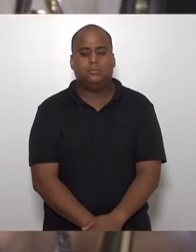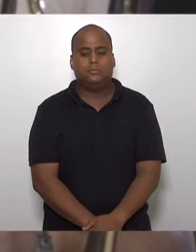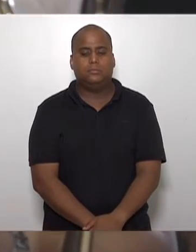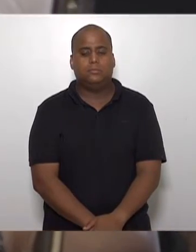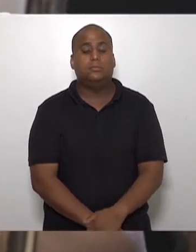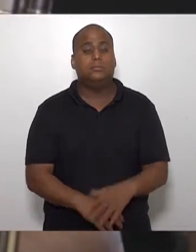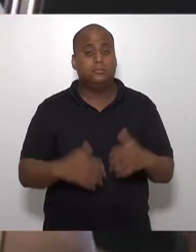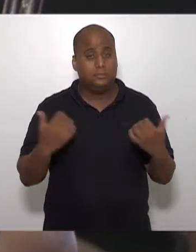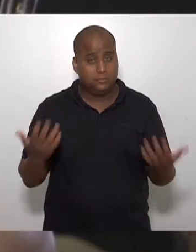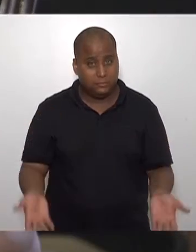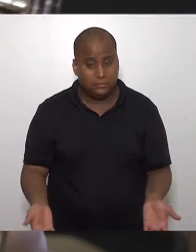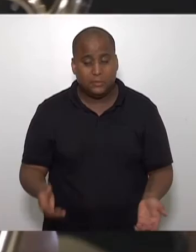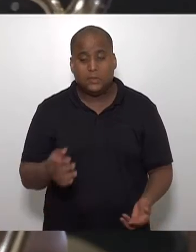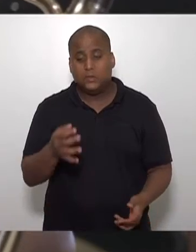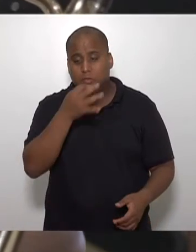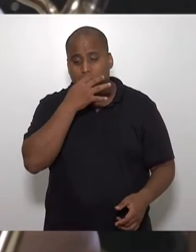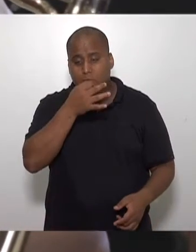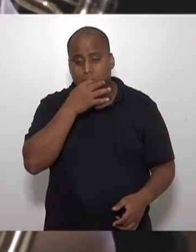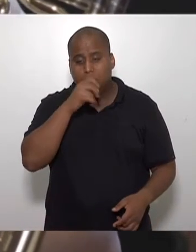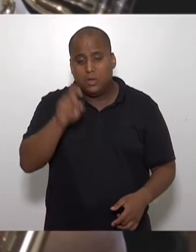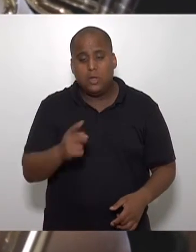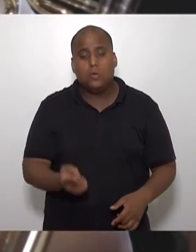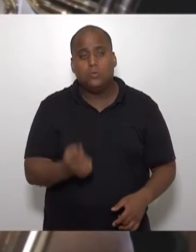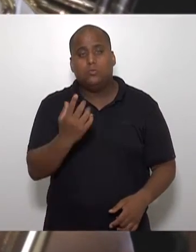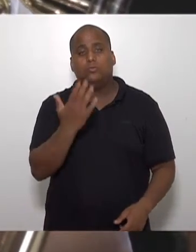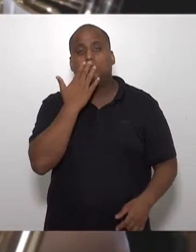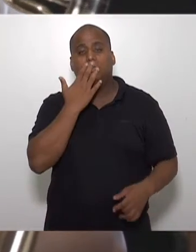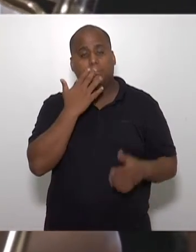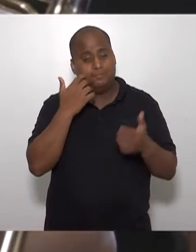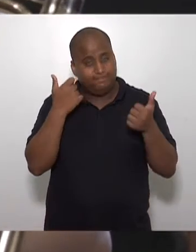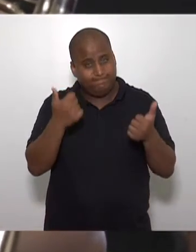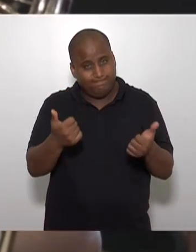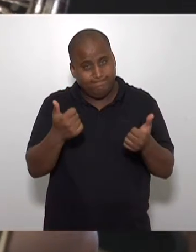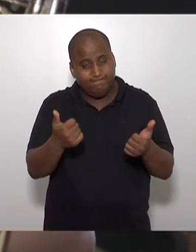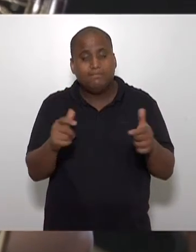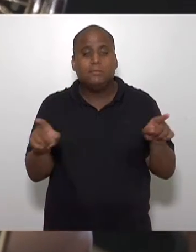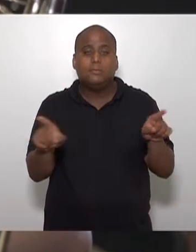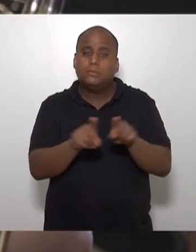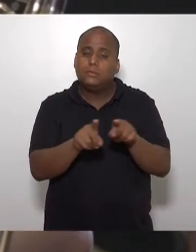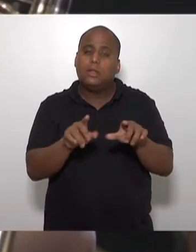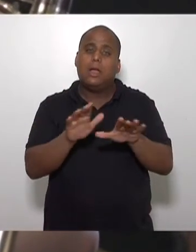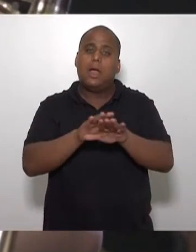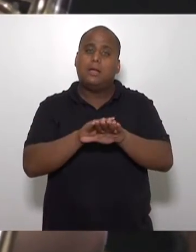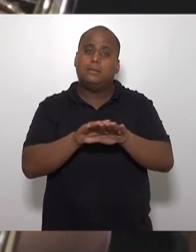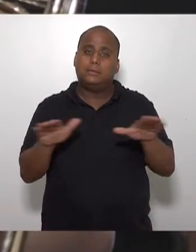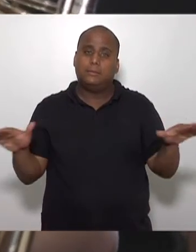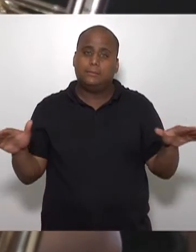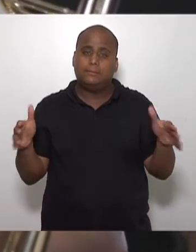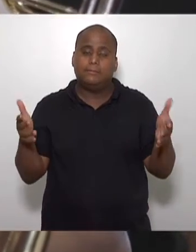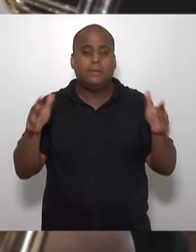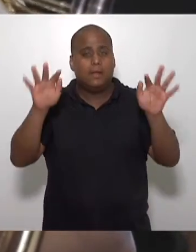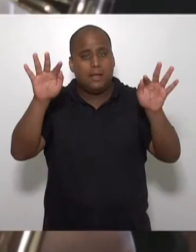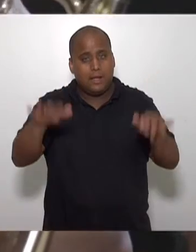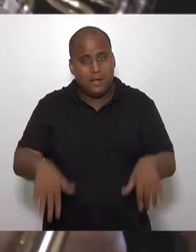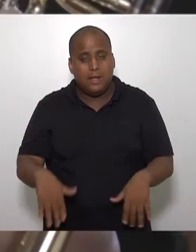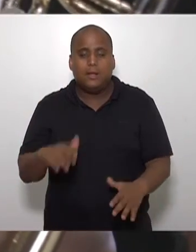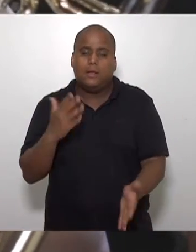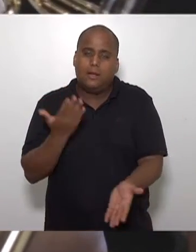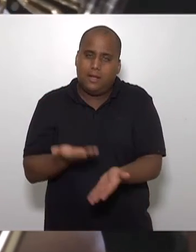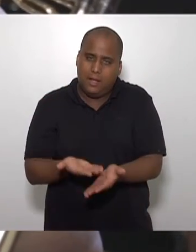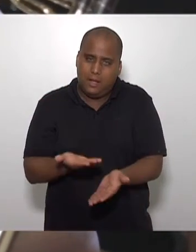bem essa foi a sonoridade do trombone baixo e assim termina